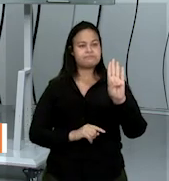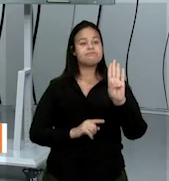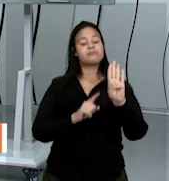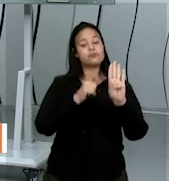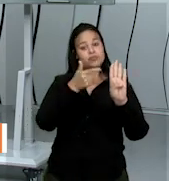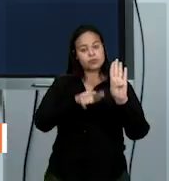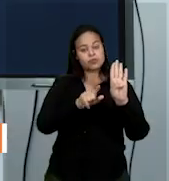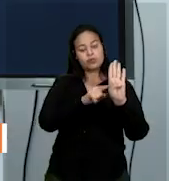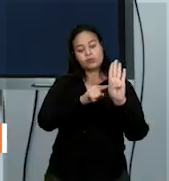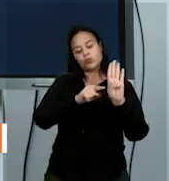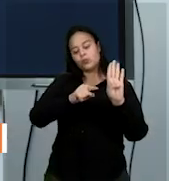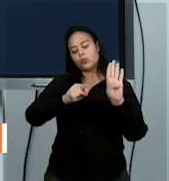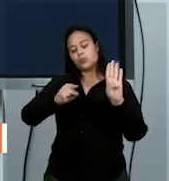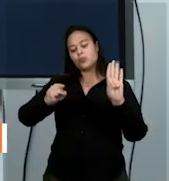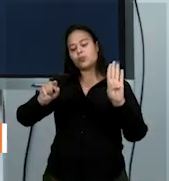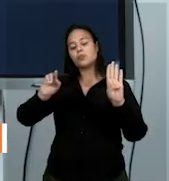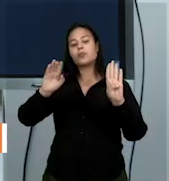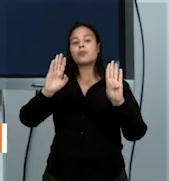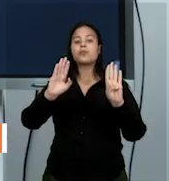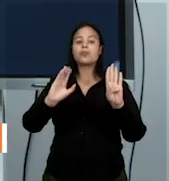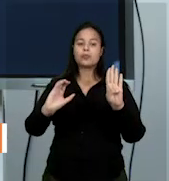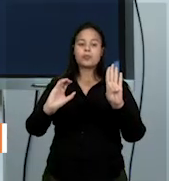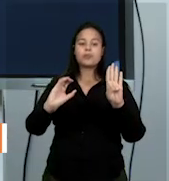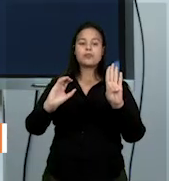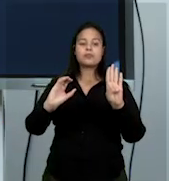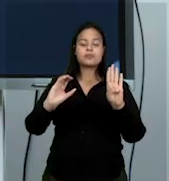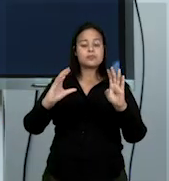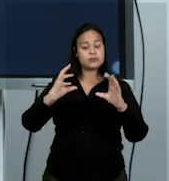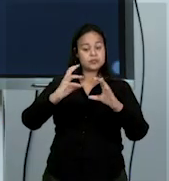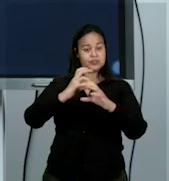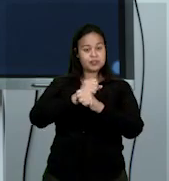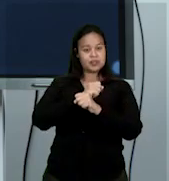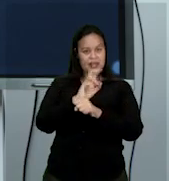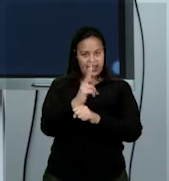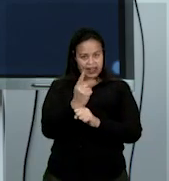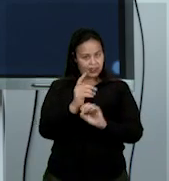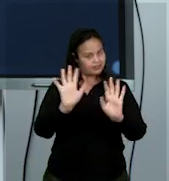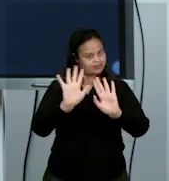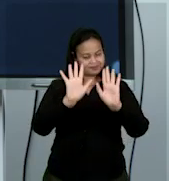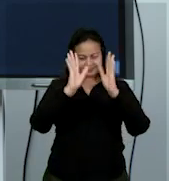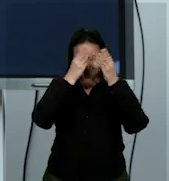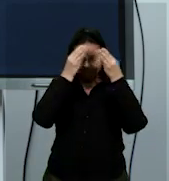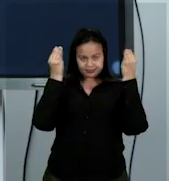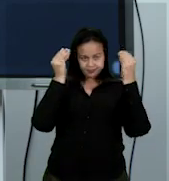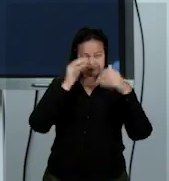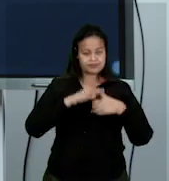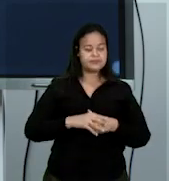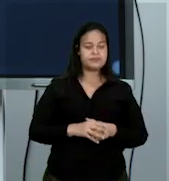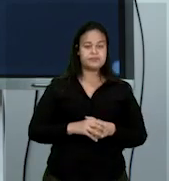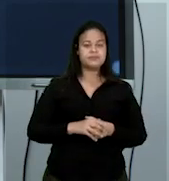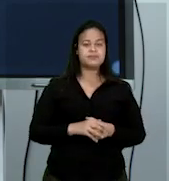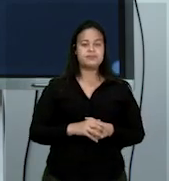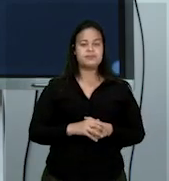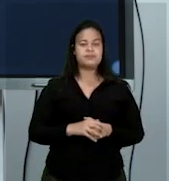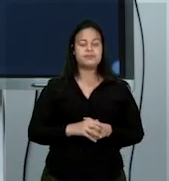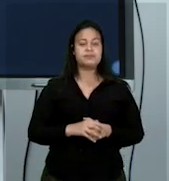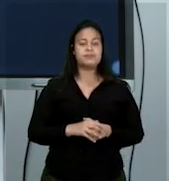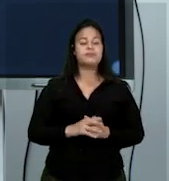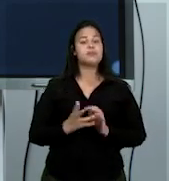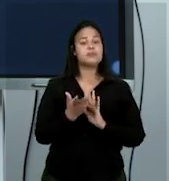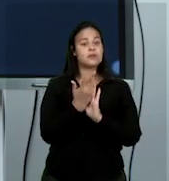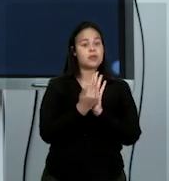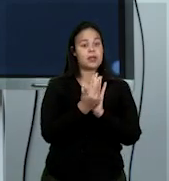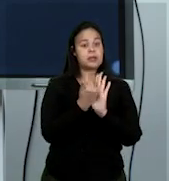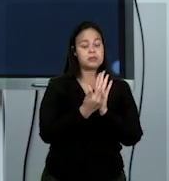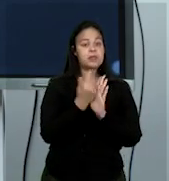essa daqui. Ó. Ele quer que calcula essa medida agora. Não é mais o H, não. na figura